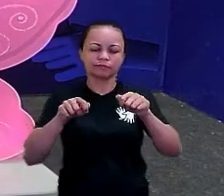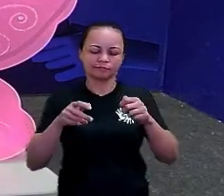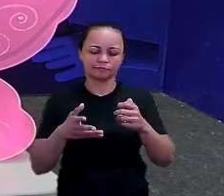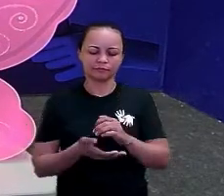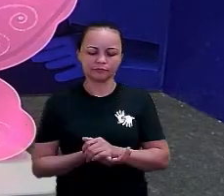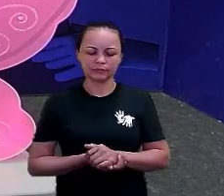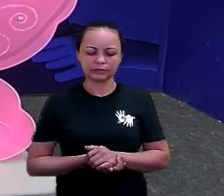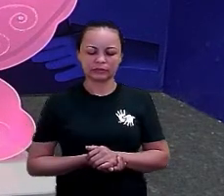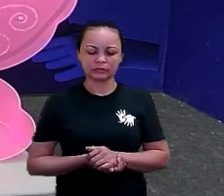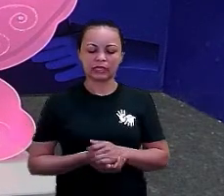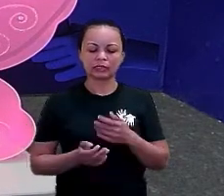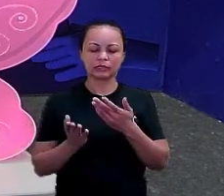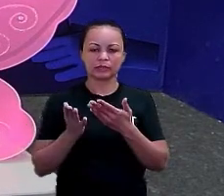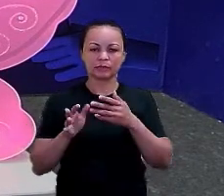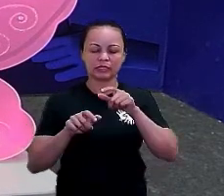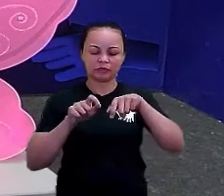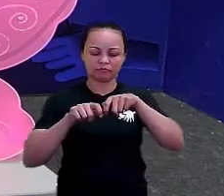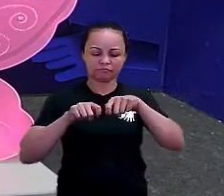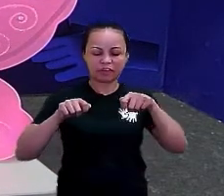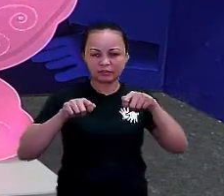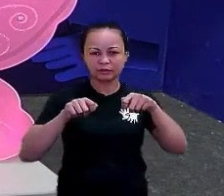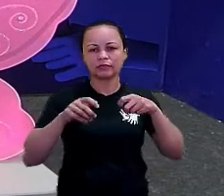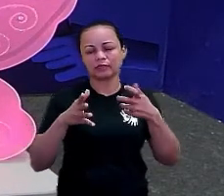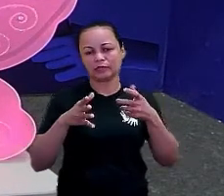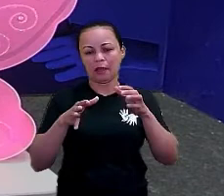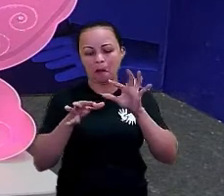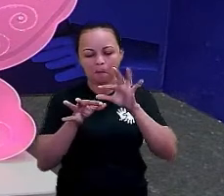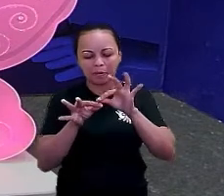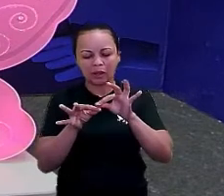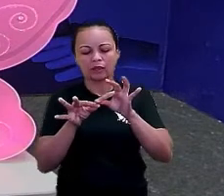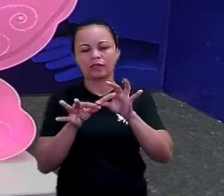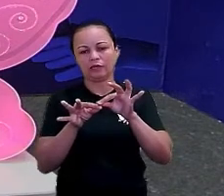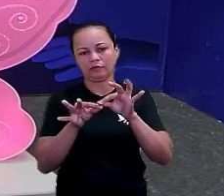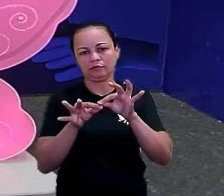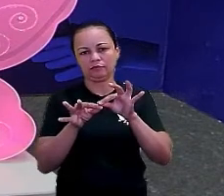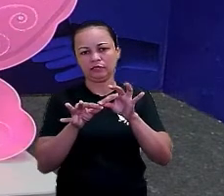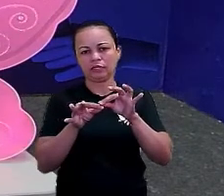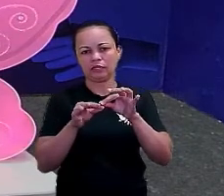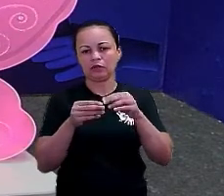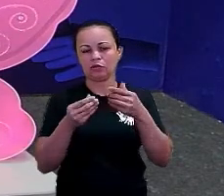E à medida que faz a anteninha, também prende o papel.